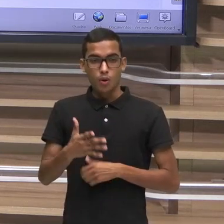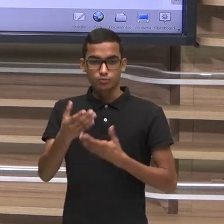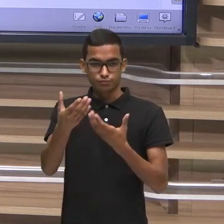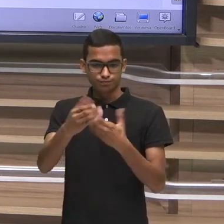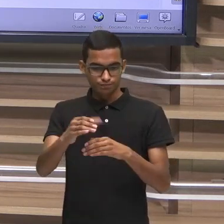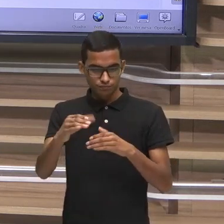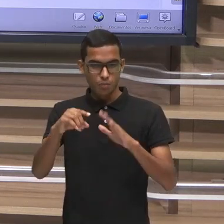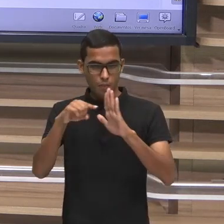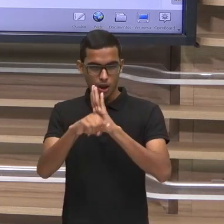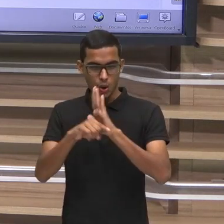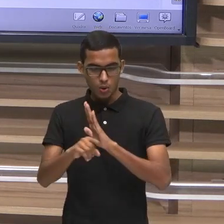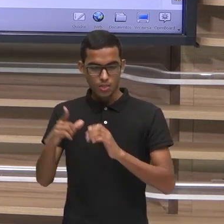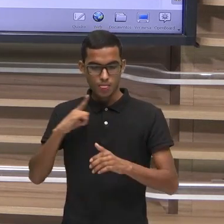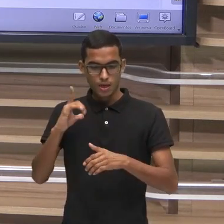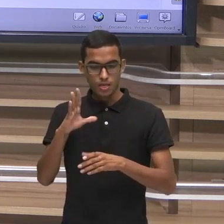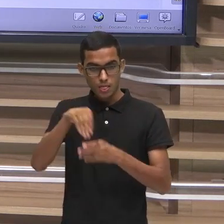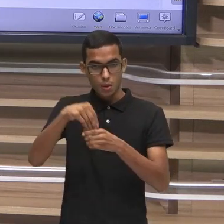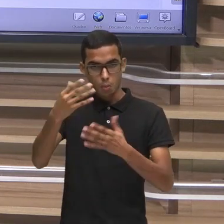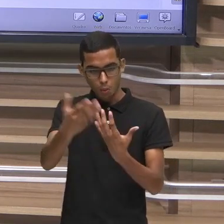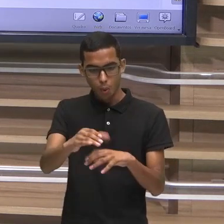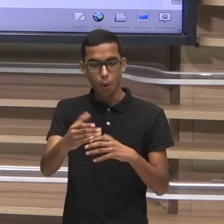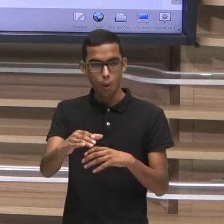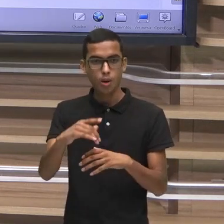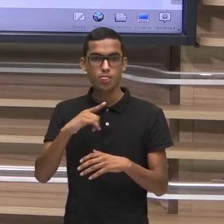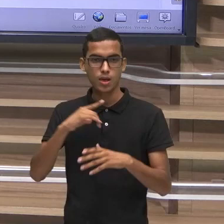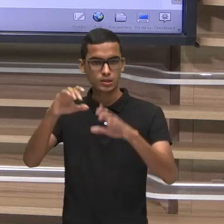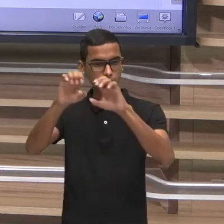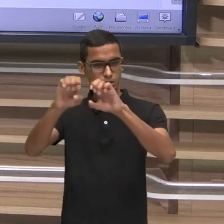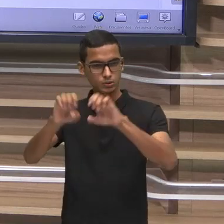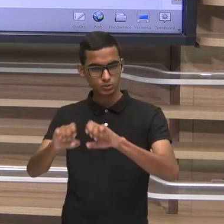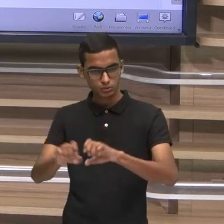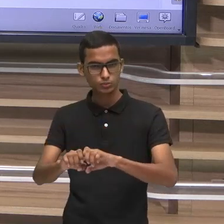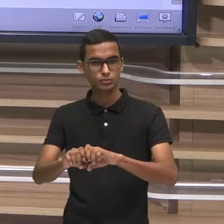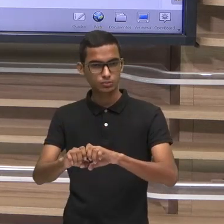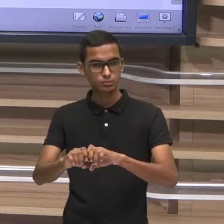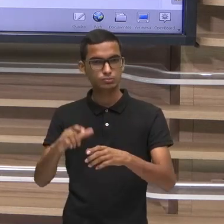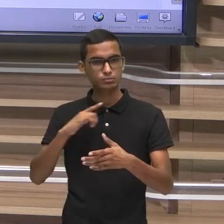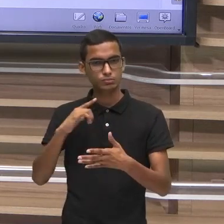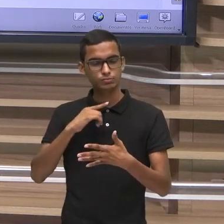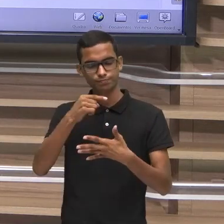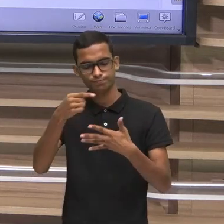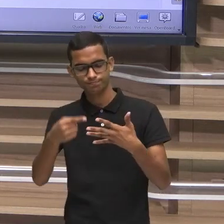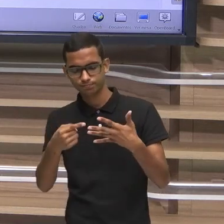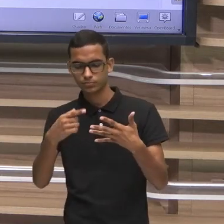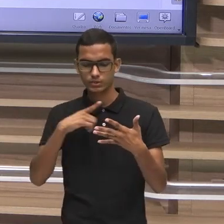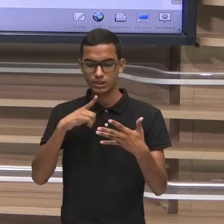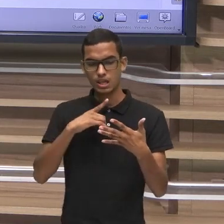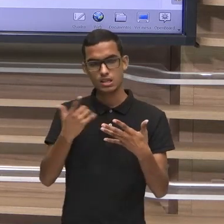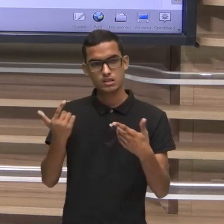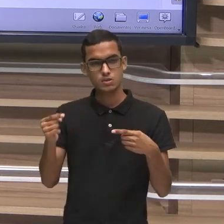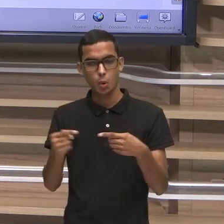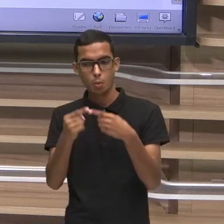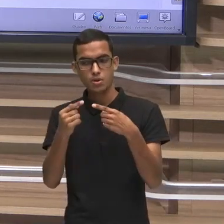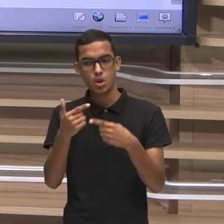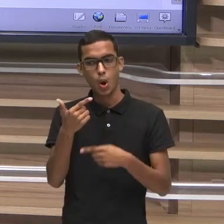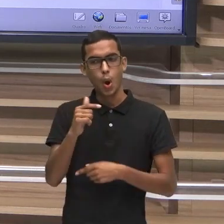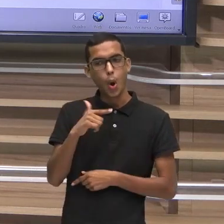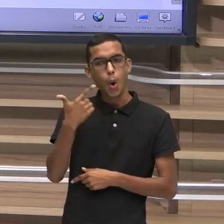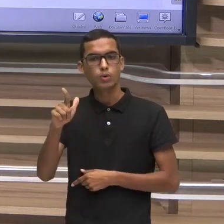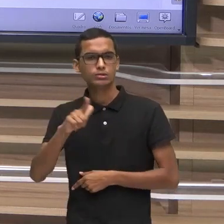elas acompanham essa estrutura. Elas vão ter ali algumas alternativas que estão no rumo, outras que não tem nada a ver, outras que